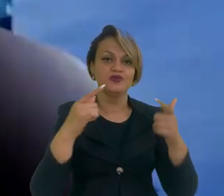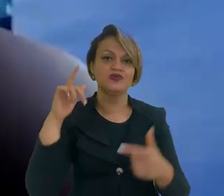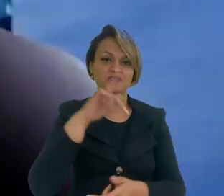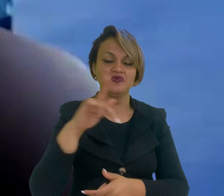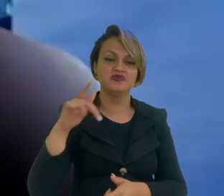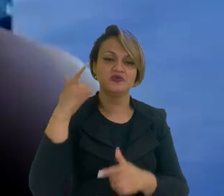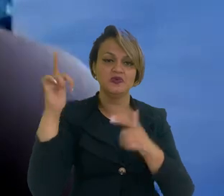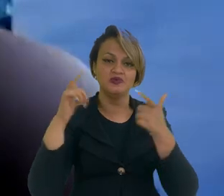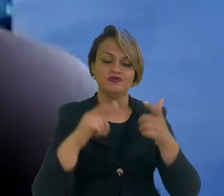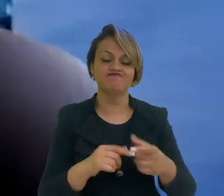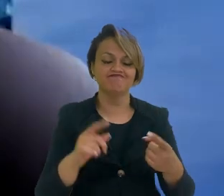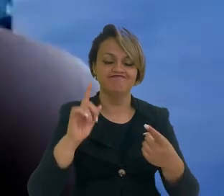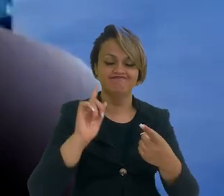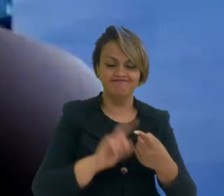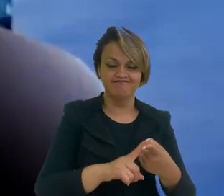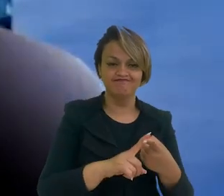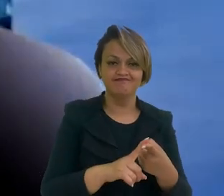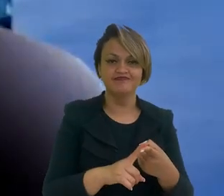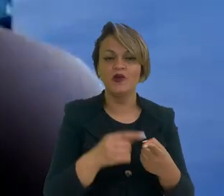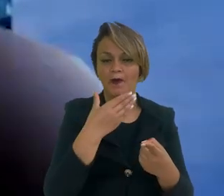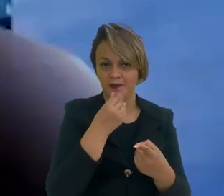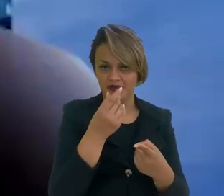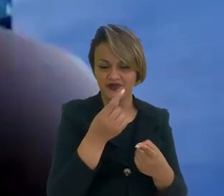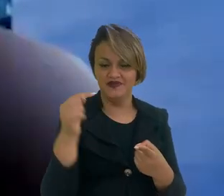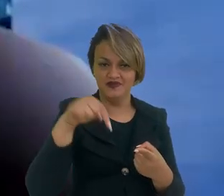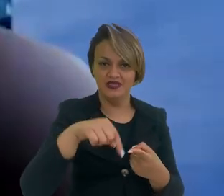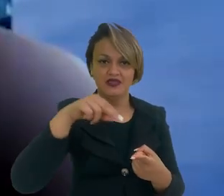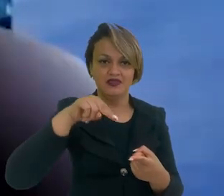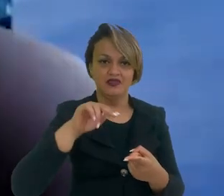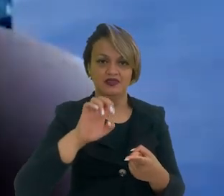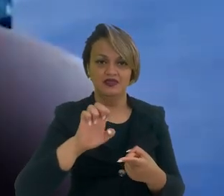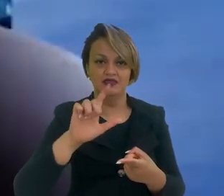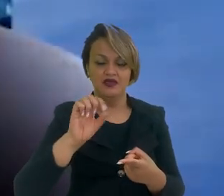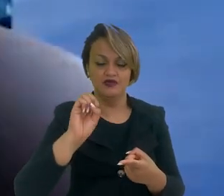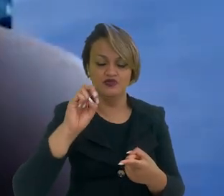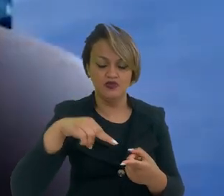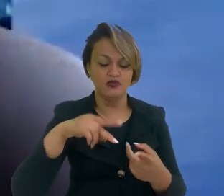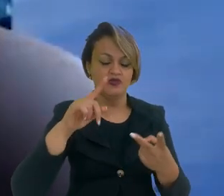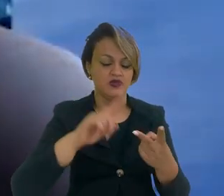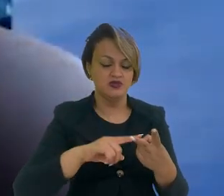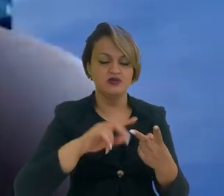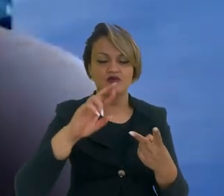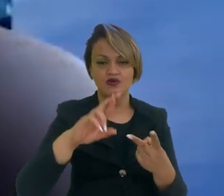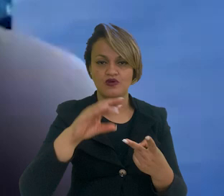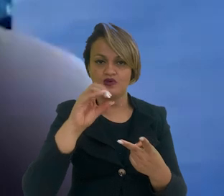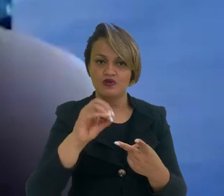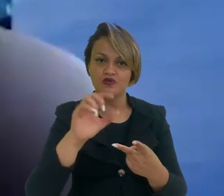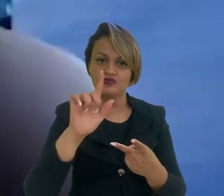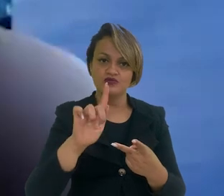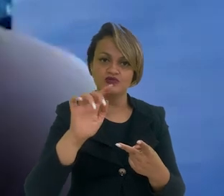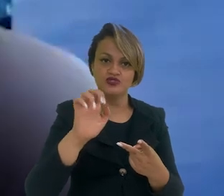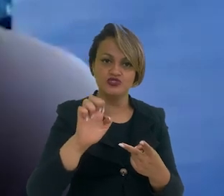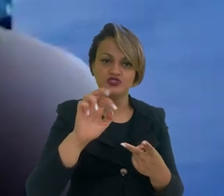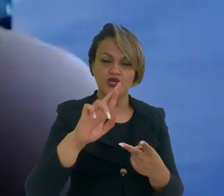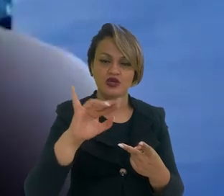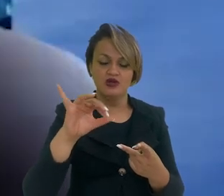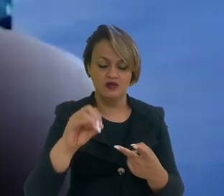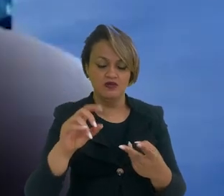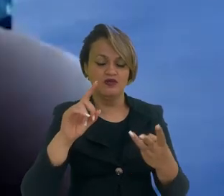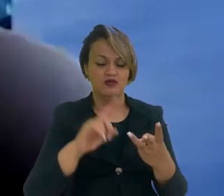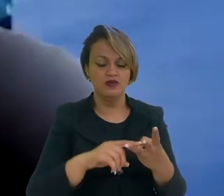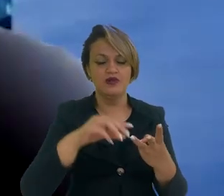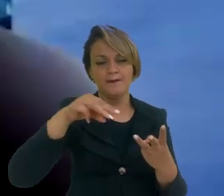a partir das 14 horas com as palestras dos professores é Nelson rosenvolte e o debatedor Daniel